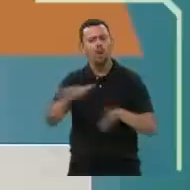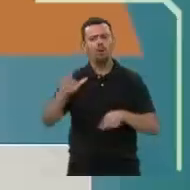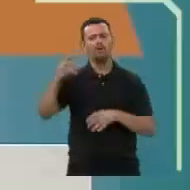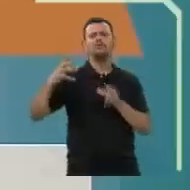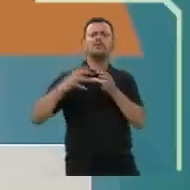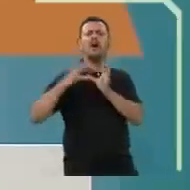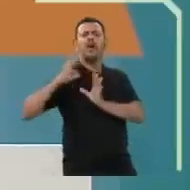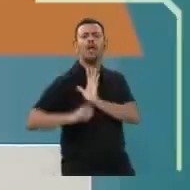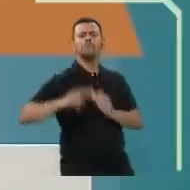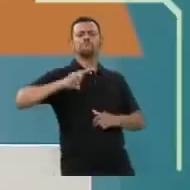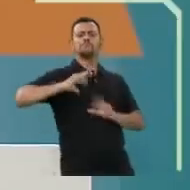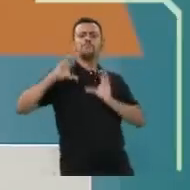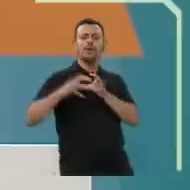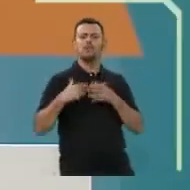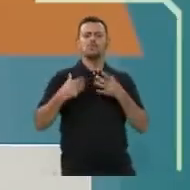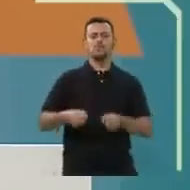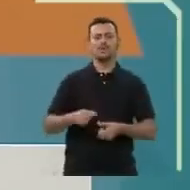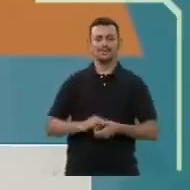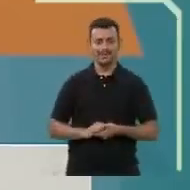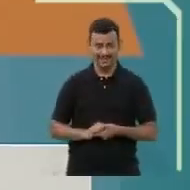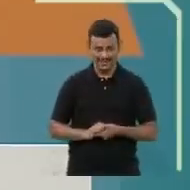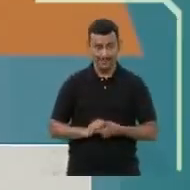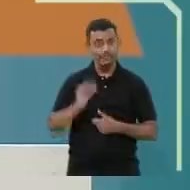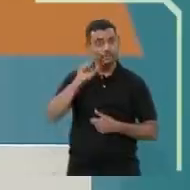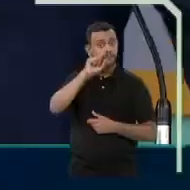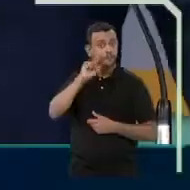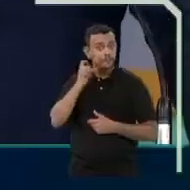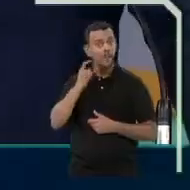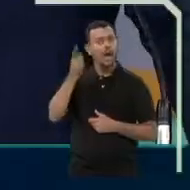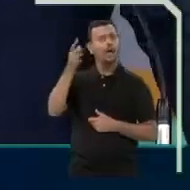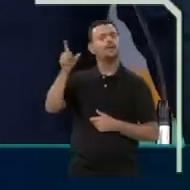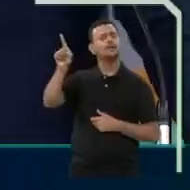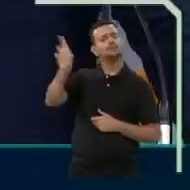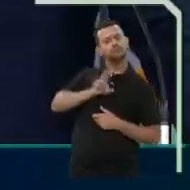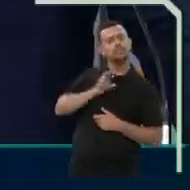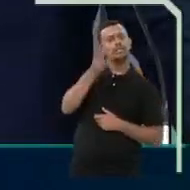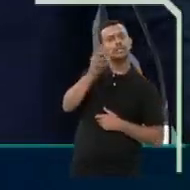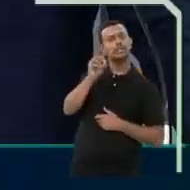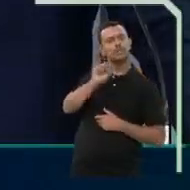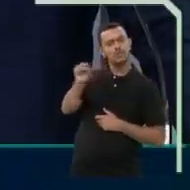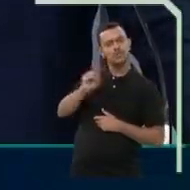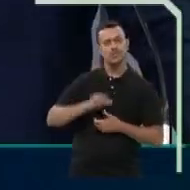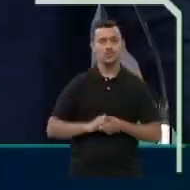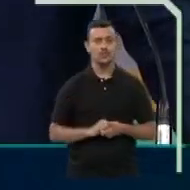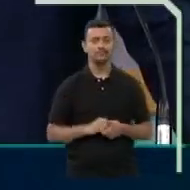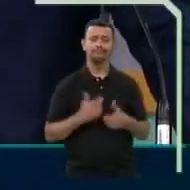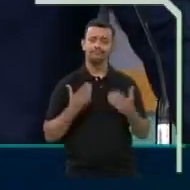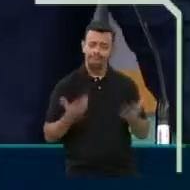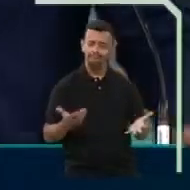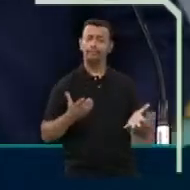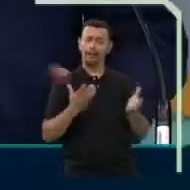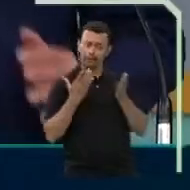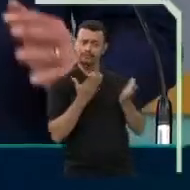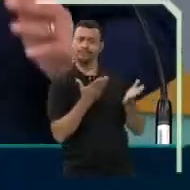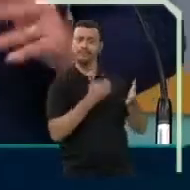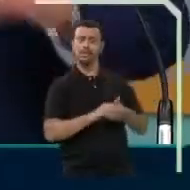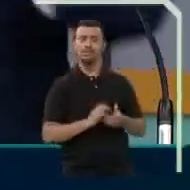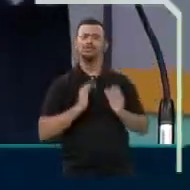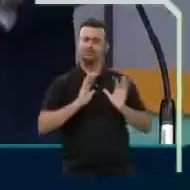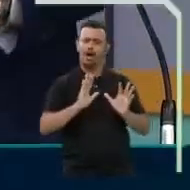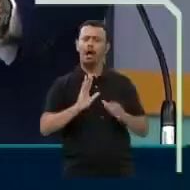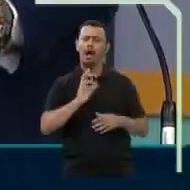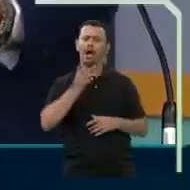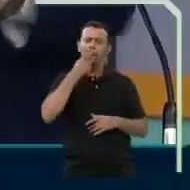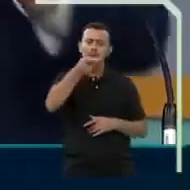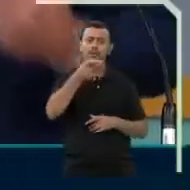privada. Álvaro Dias, a tréplica, 30 segundos. Exatamente. O que eu tenho dito é que nós temos que,